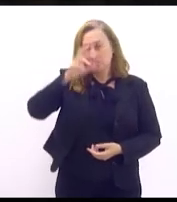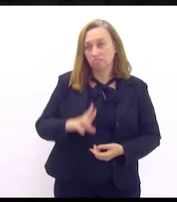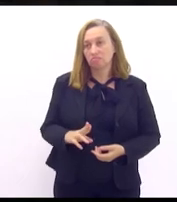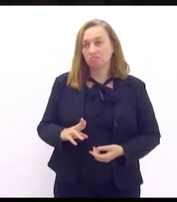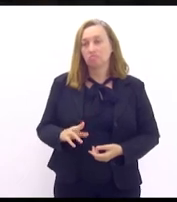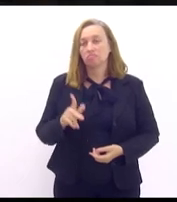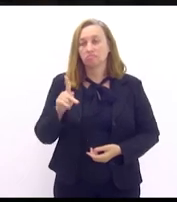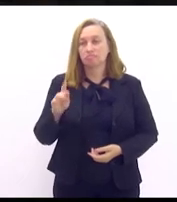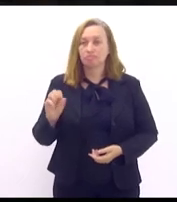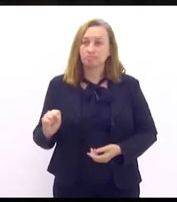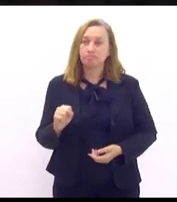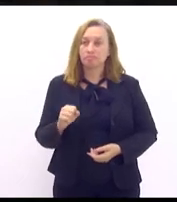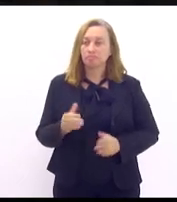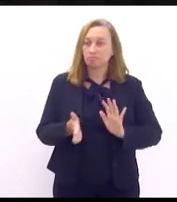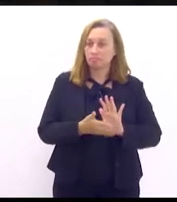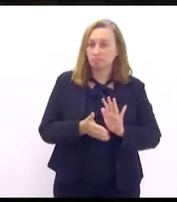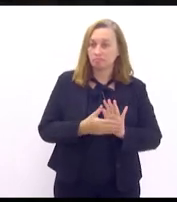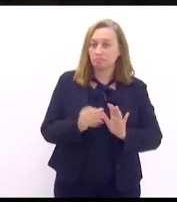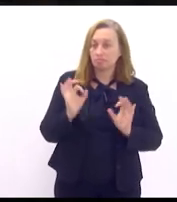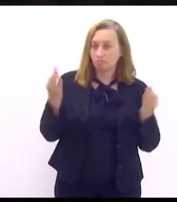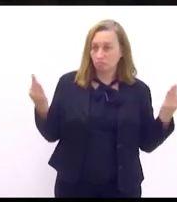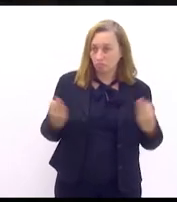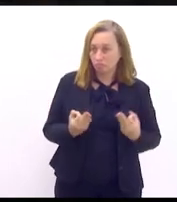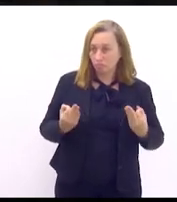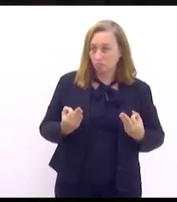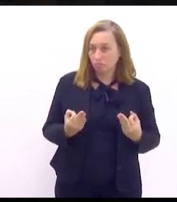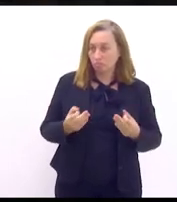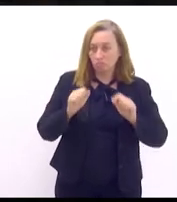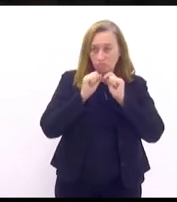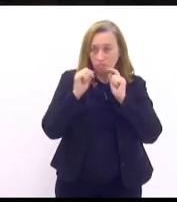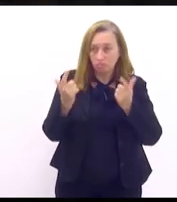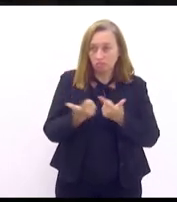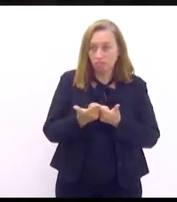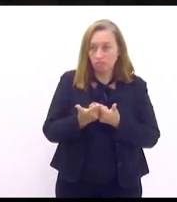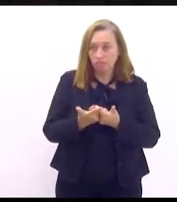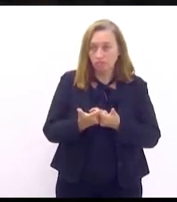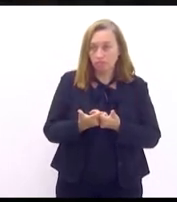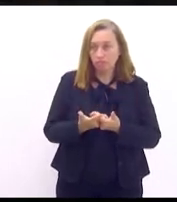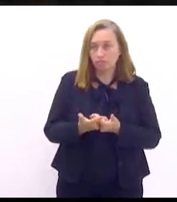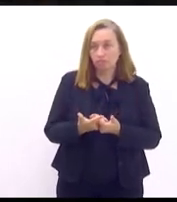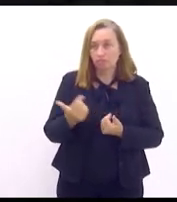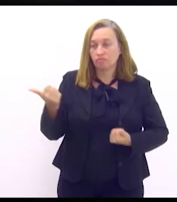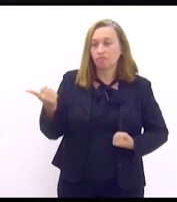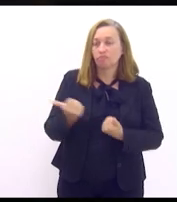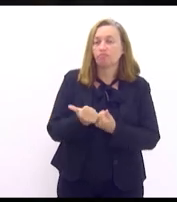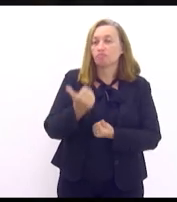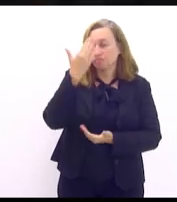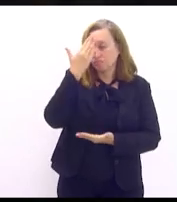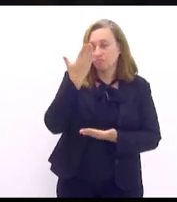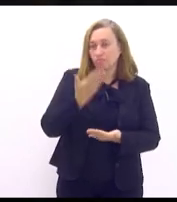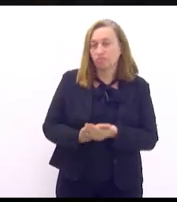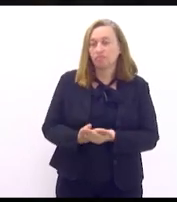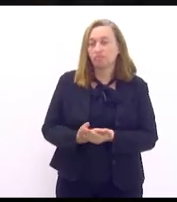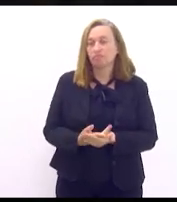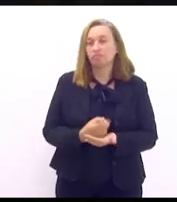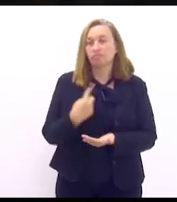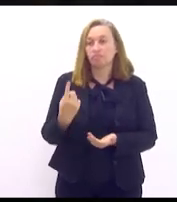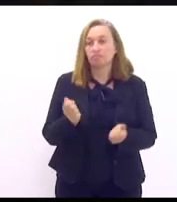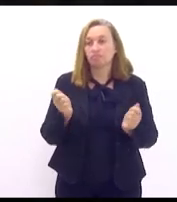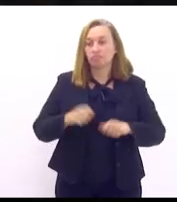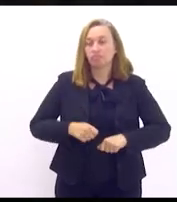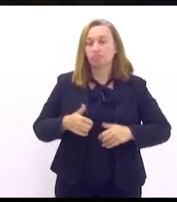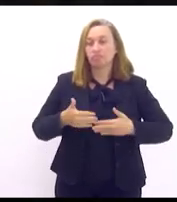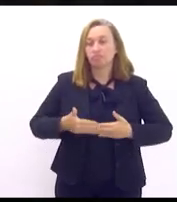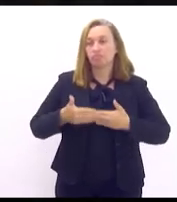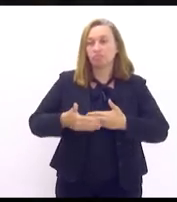PED propõe, ótimo, estamos no caminho certo, essa Assembleia tem... Eu confio no colegiado que a gente tem aqui para poder